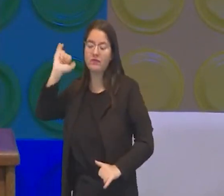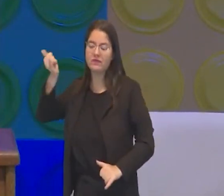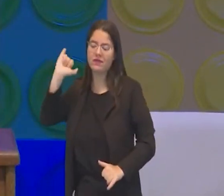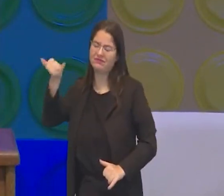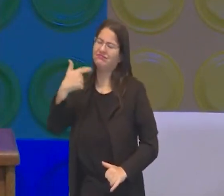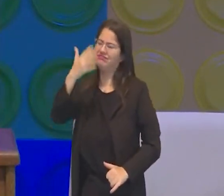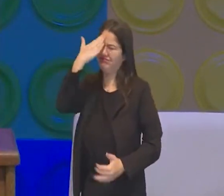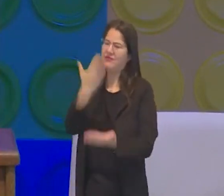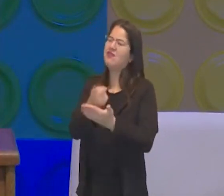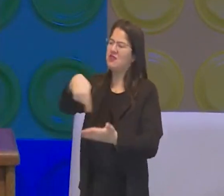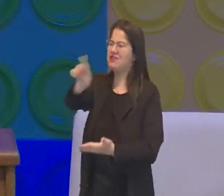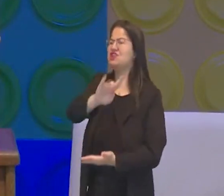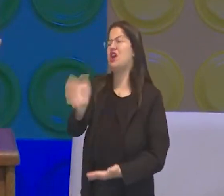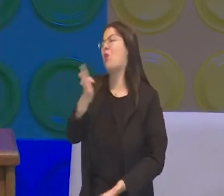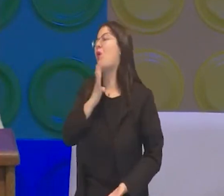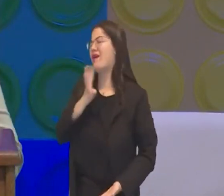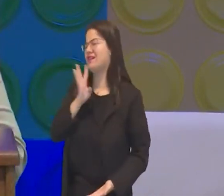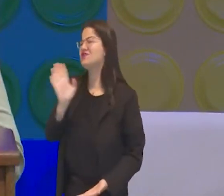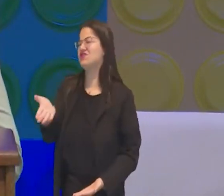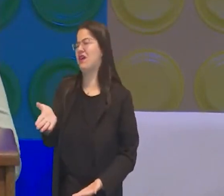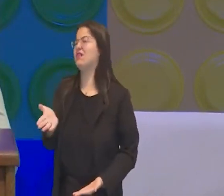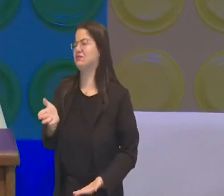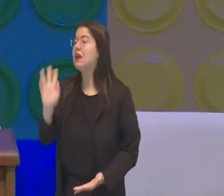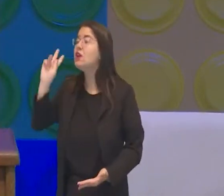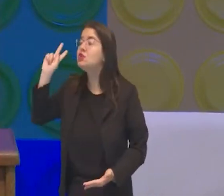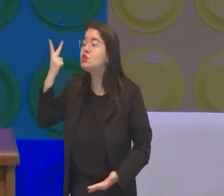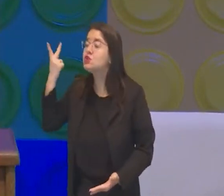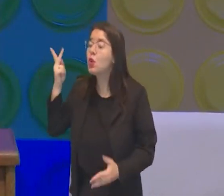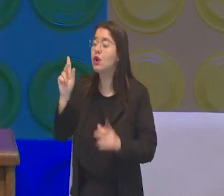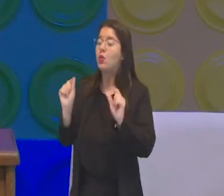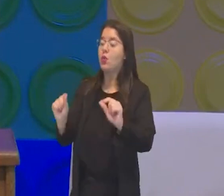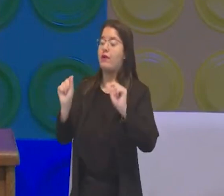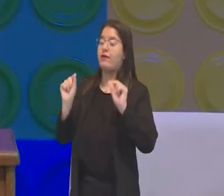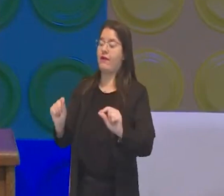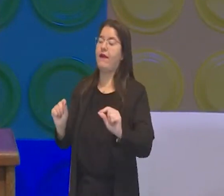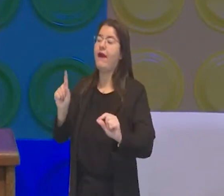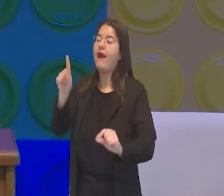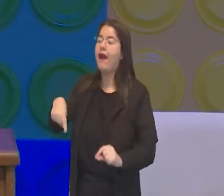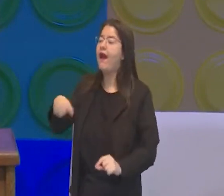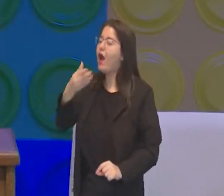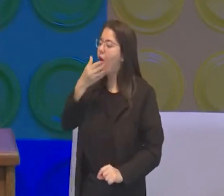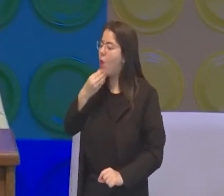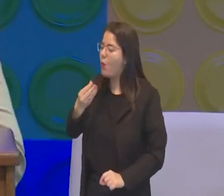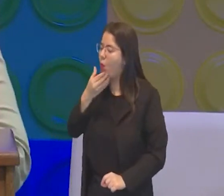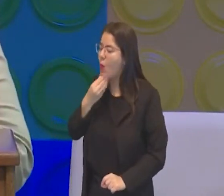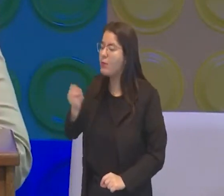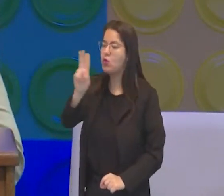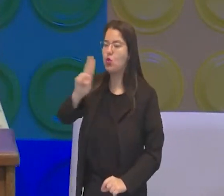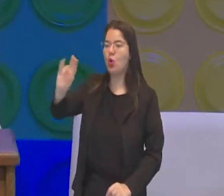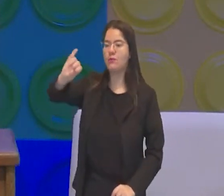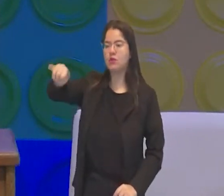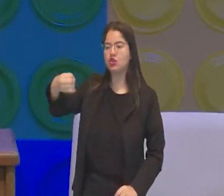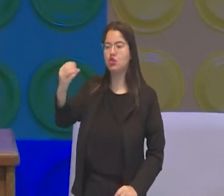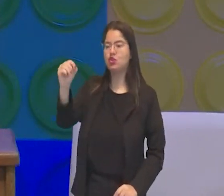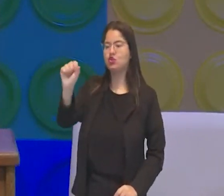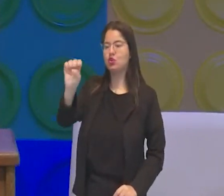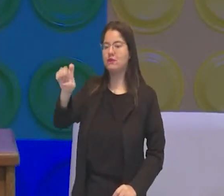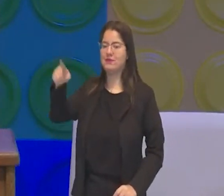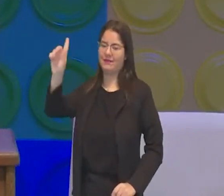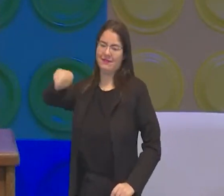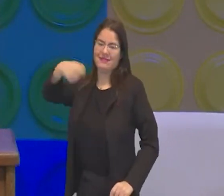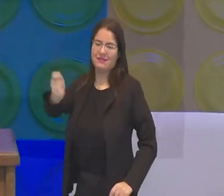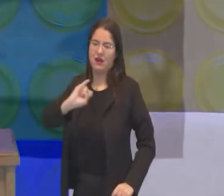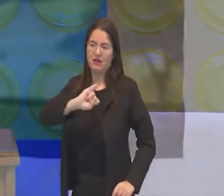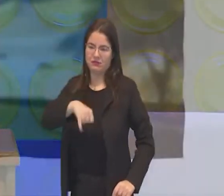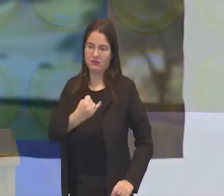todo mundo aqui já sabe. É a história de um rapaz chamado José,